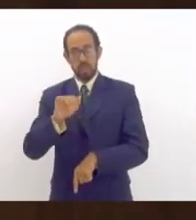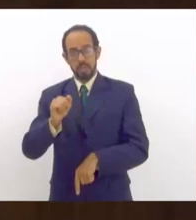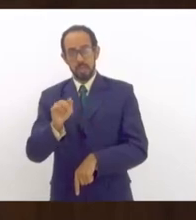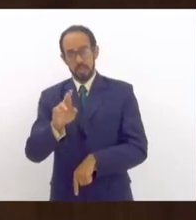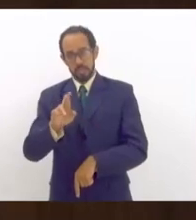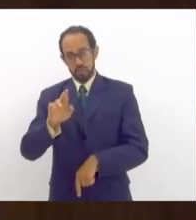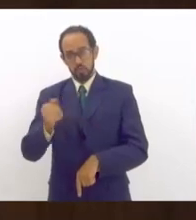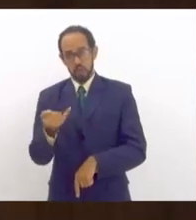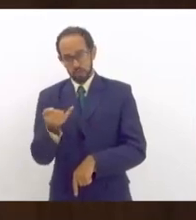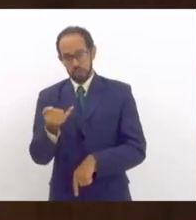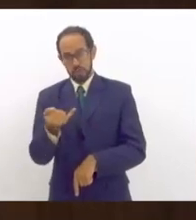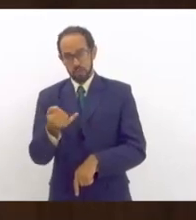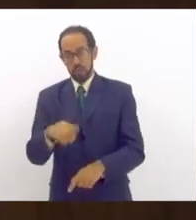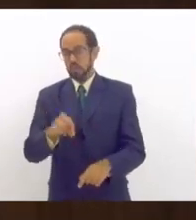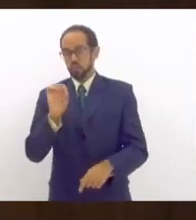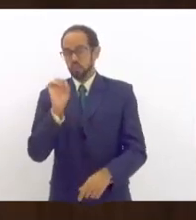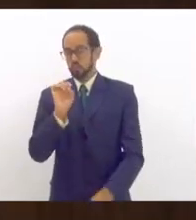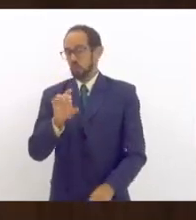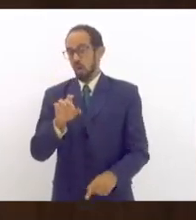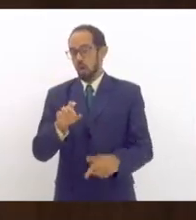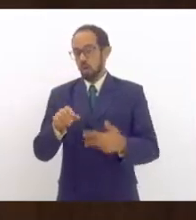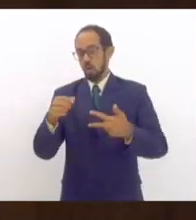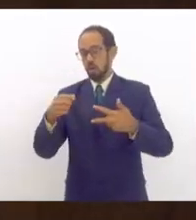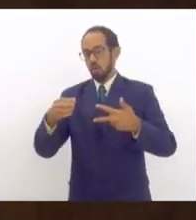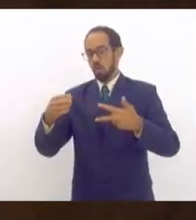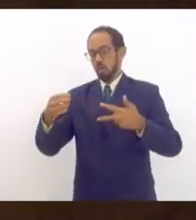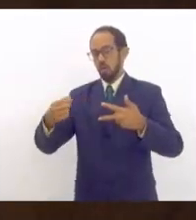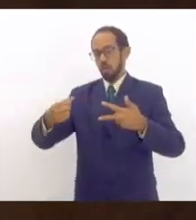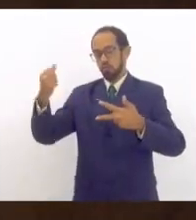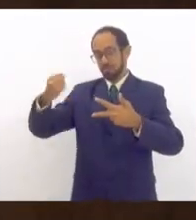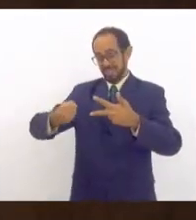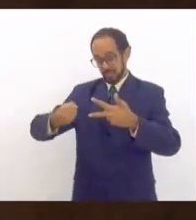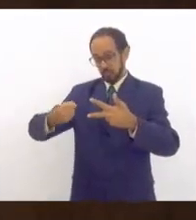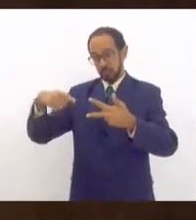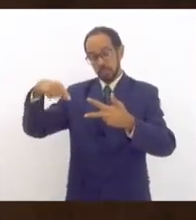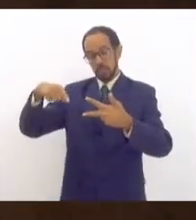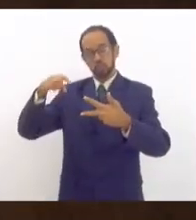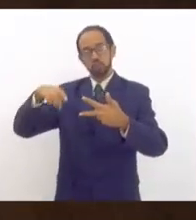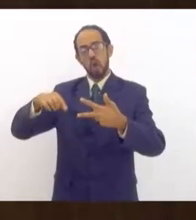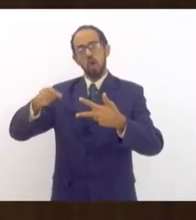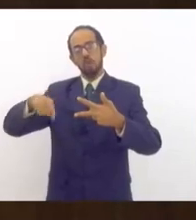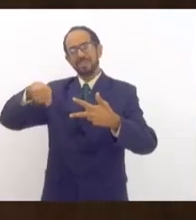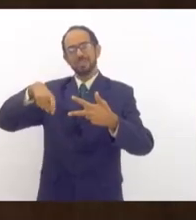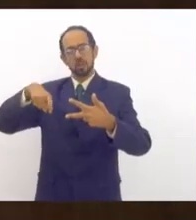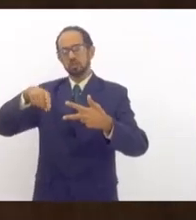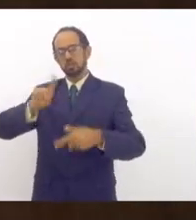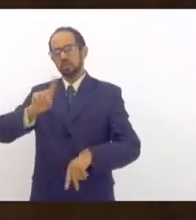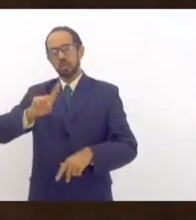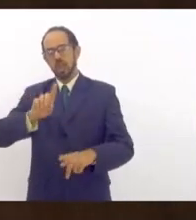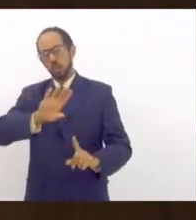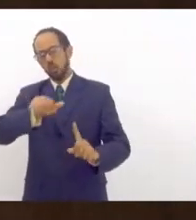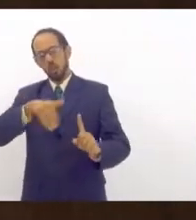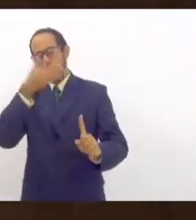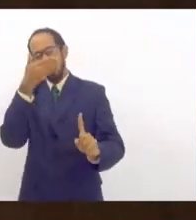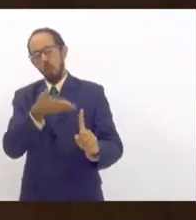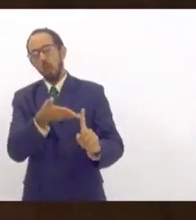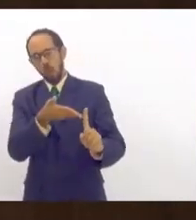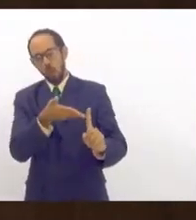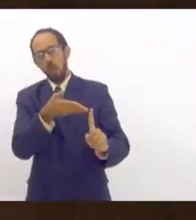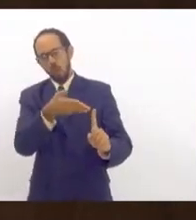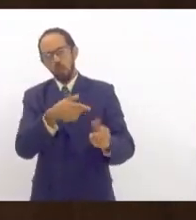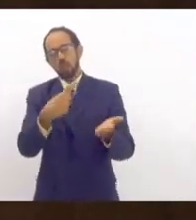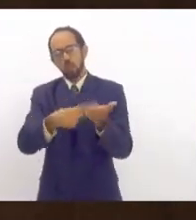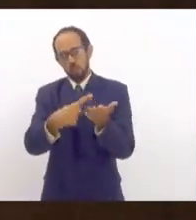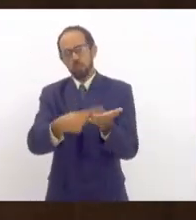poder que não honrou com esse compromisso foi o poder executivo na figura do Governo do Estado